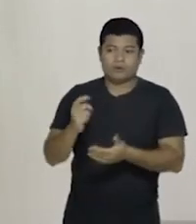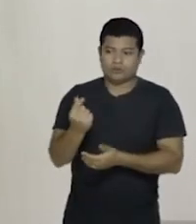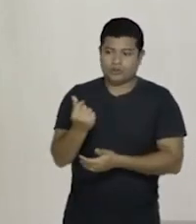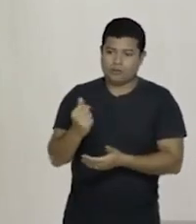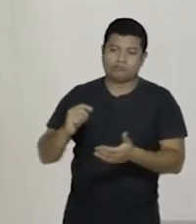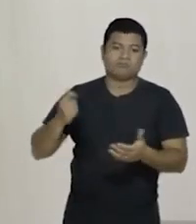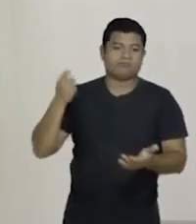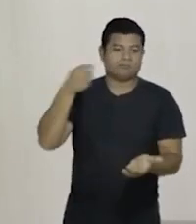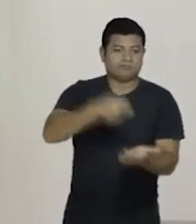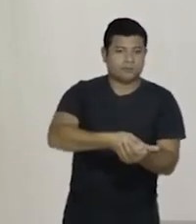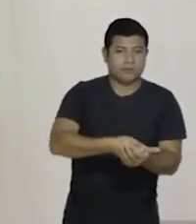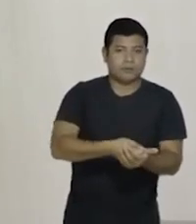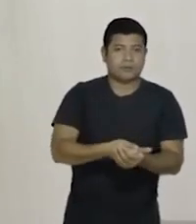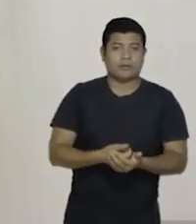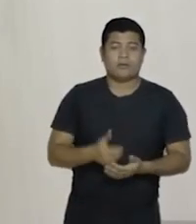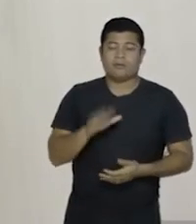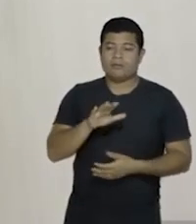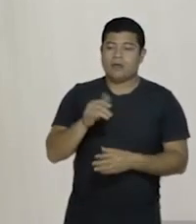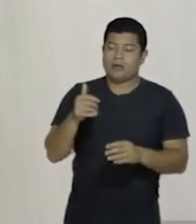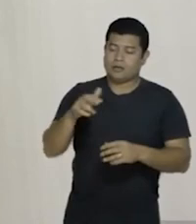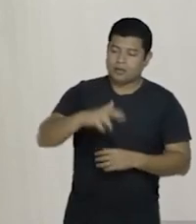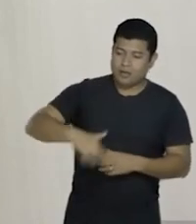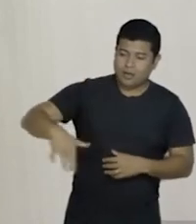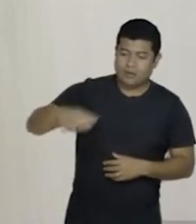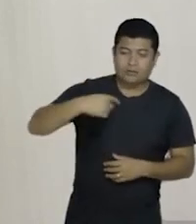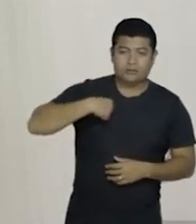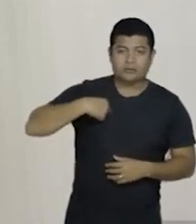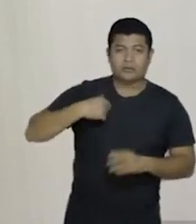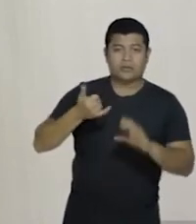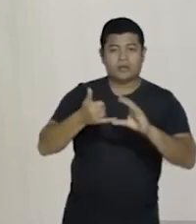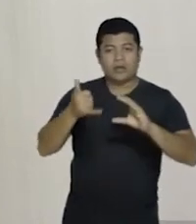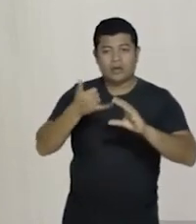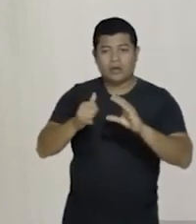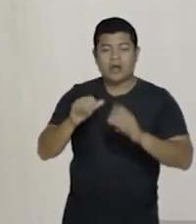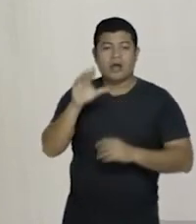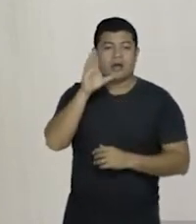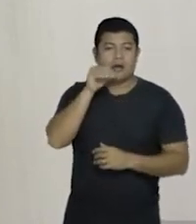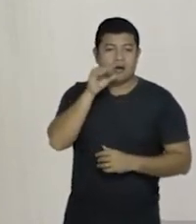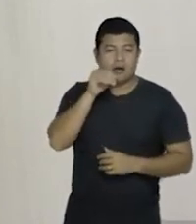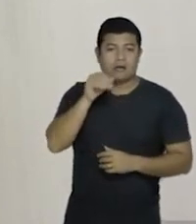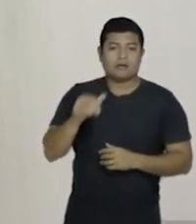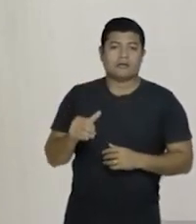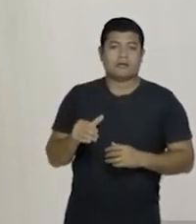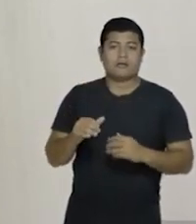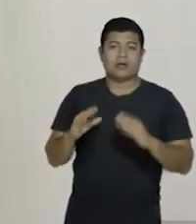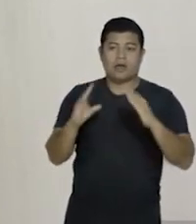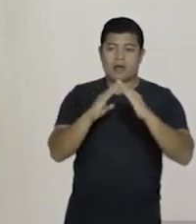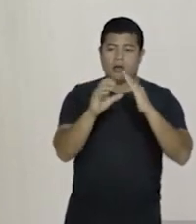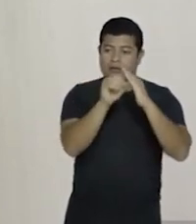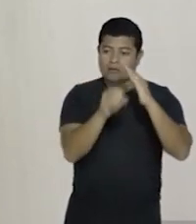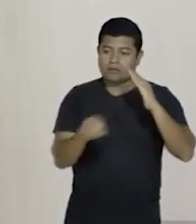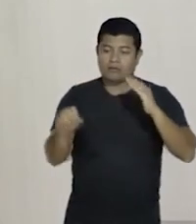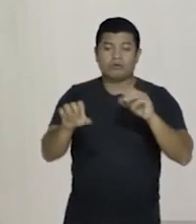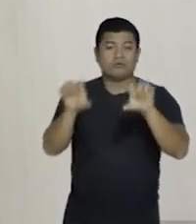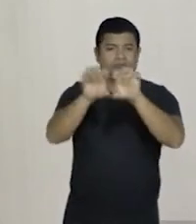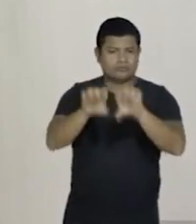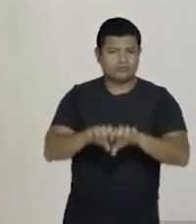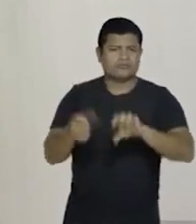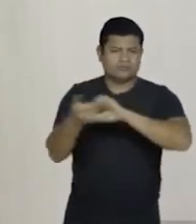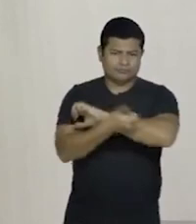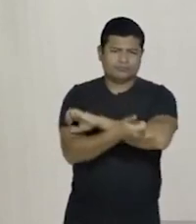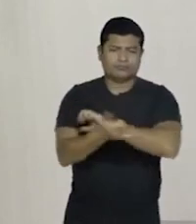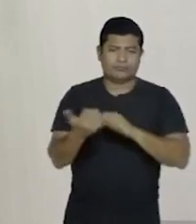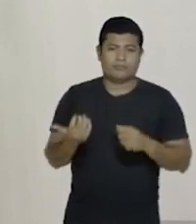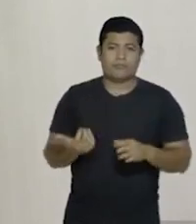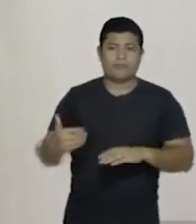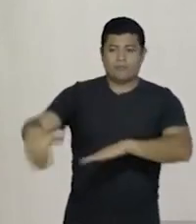entre Celesc Kazan infraestrutura esgoto em ruas e